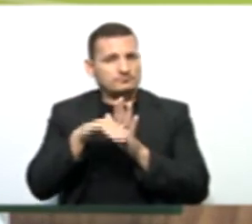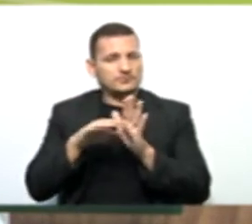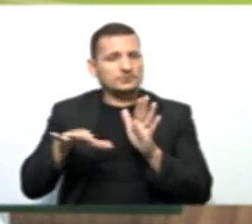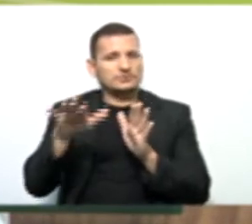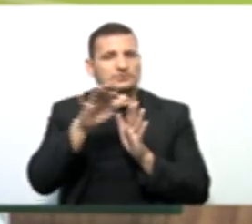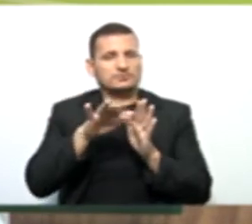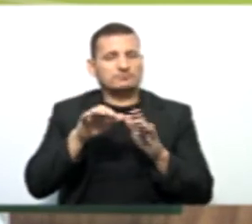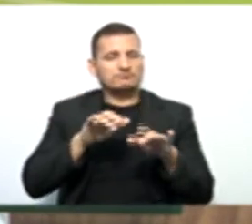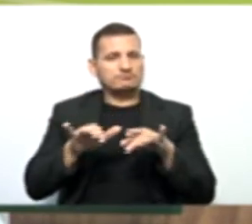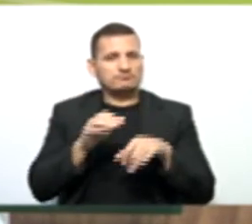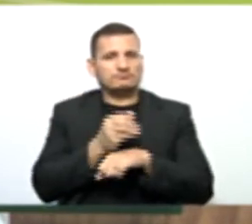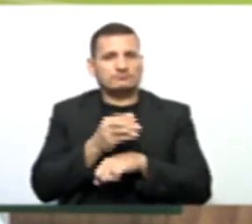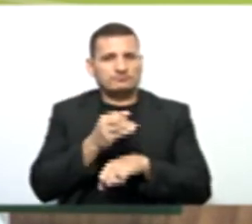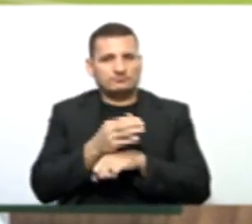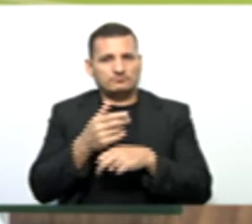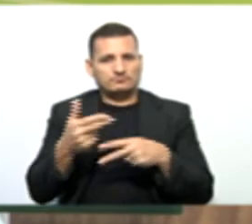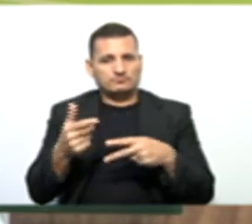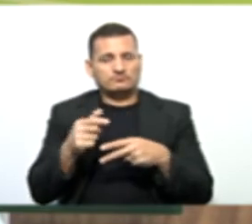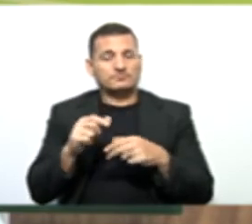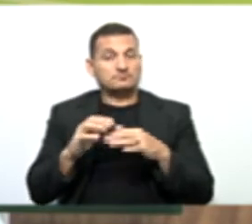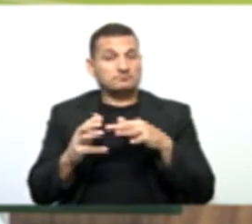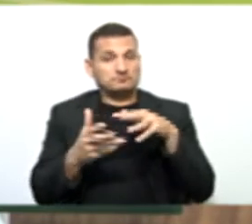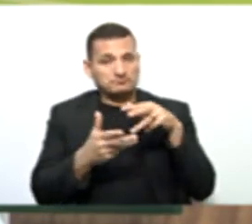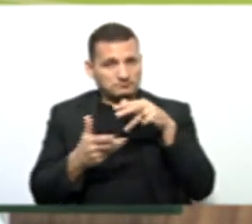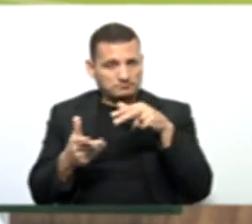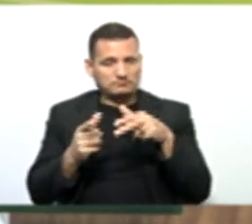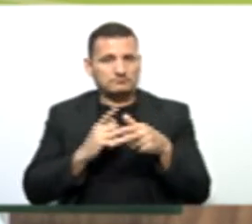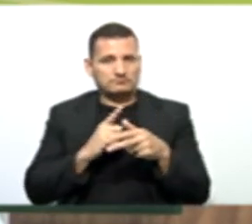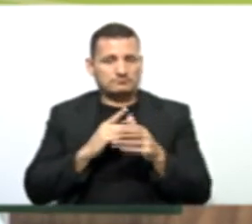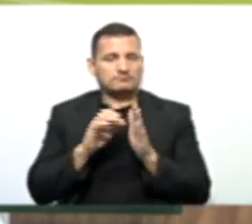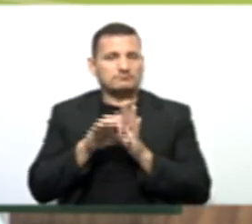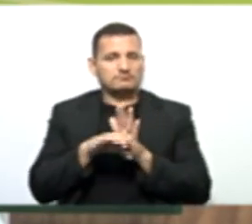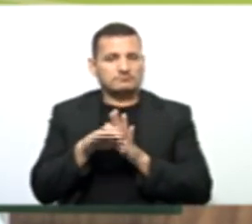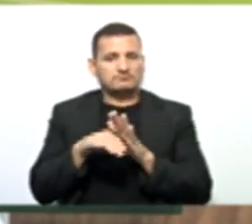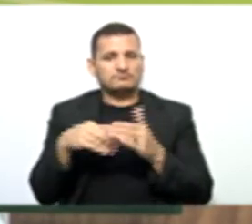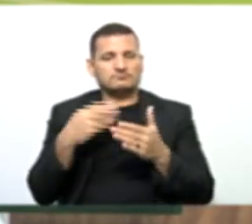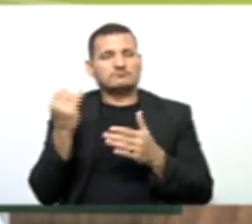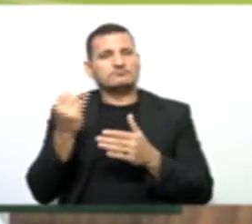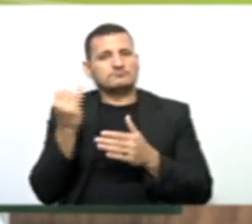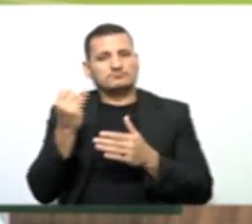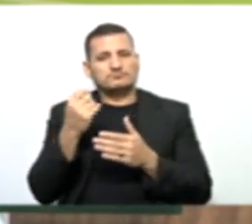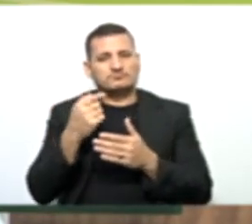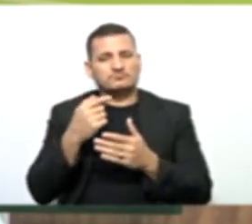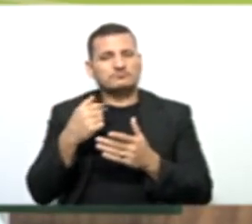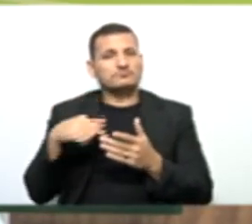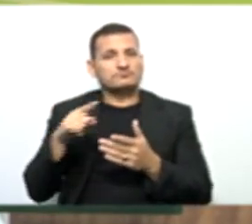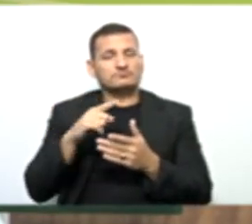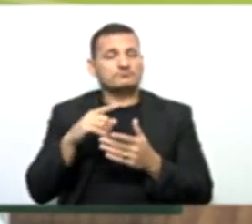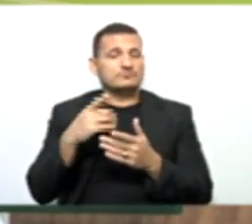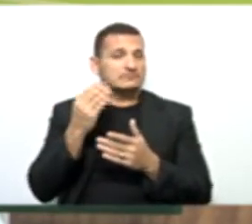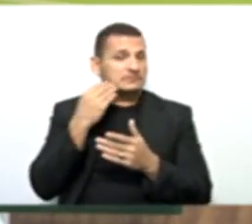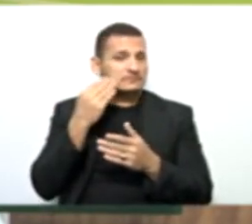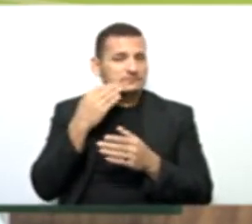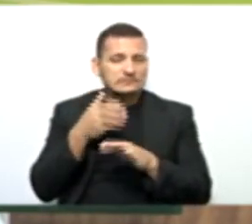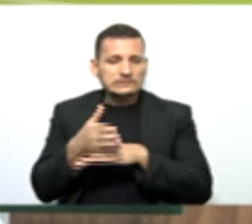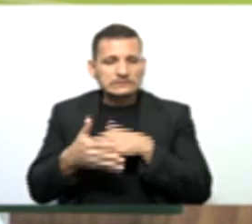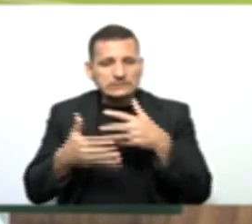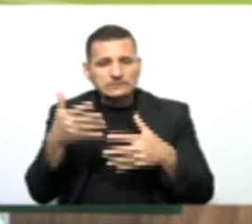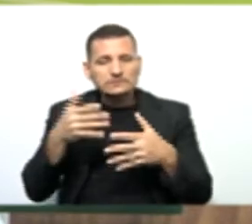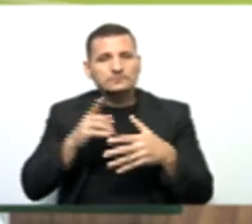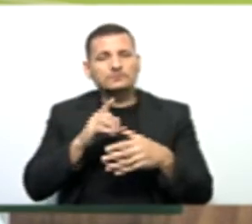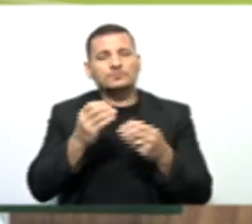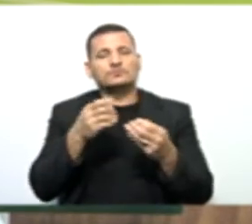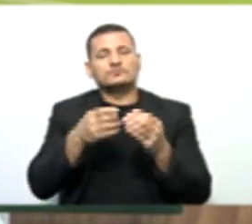programação orientada a objetos, conceito mundial, então é importante que a gente não tente interferir do jeito como ele